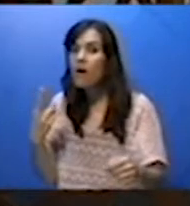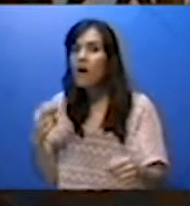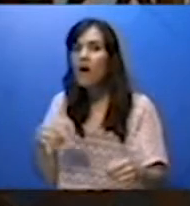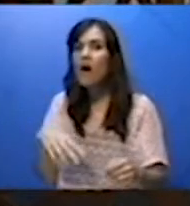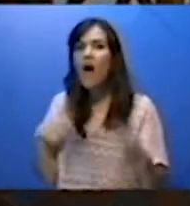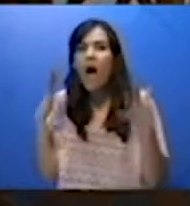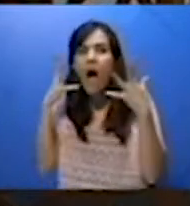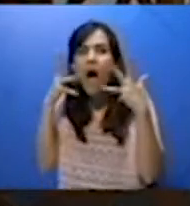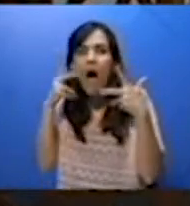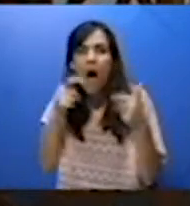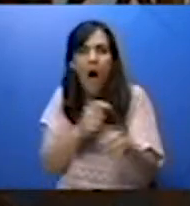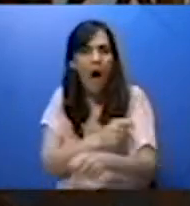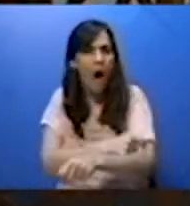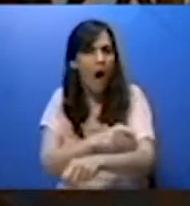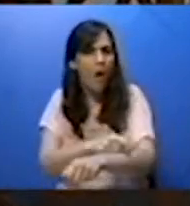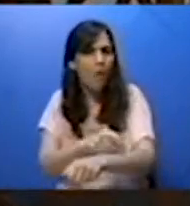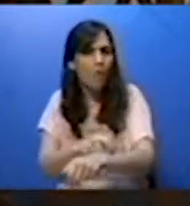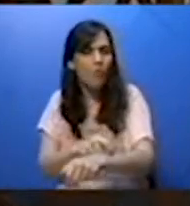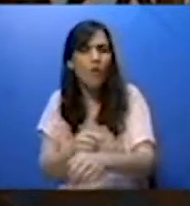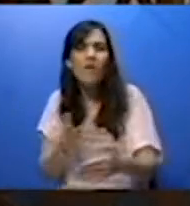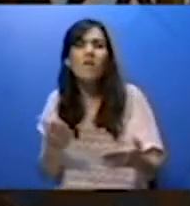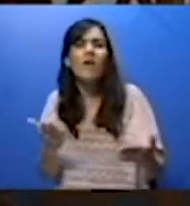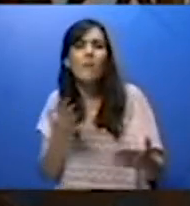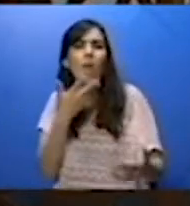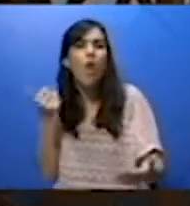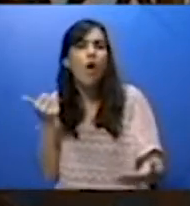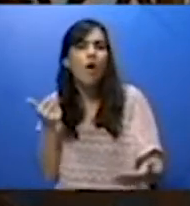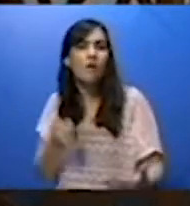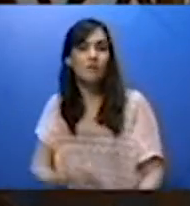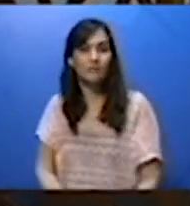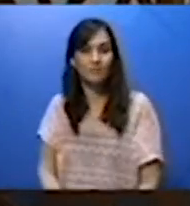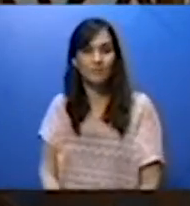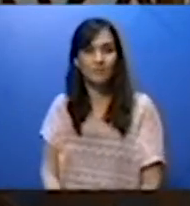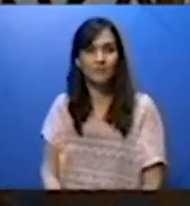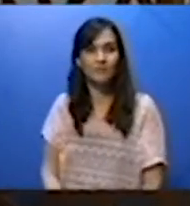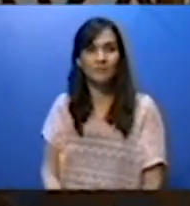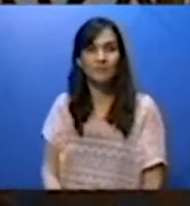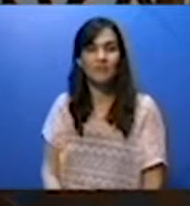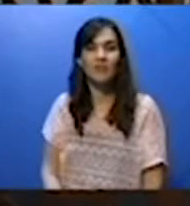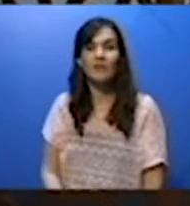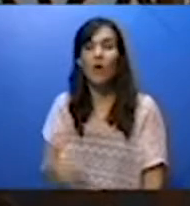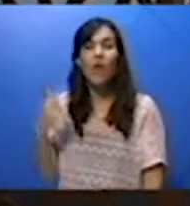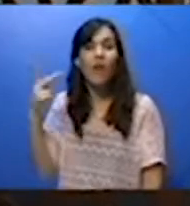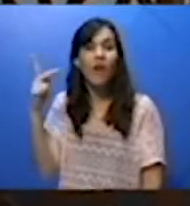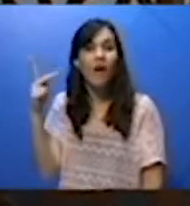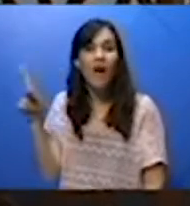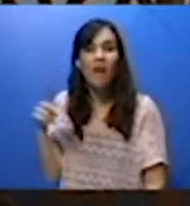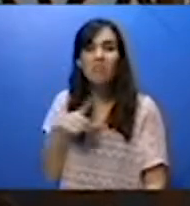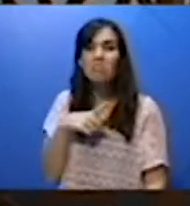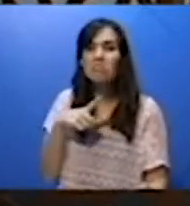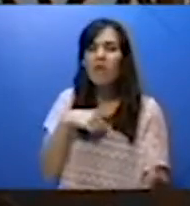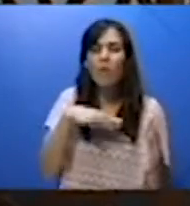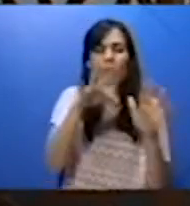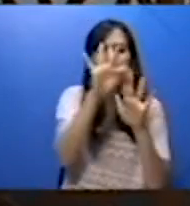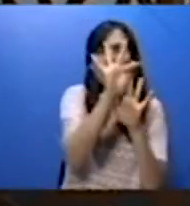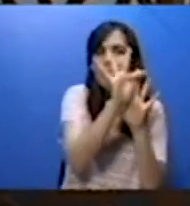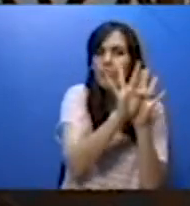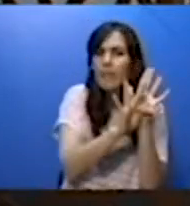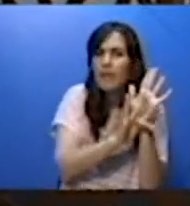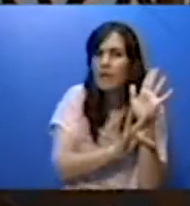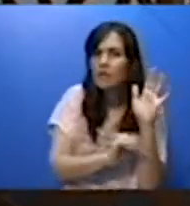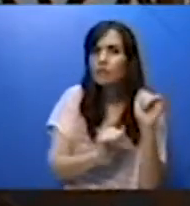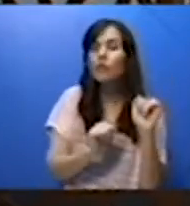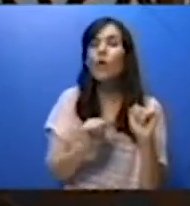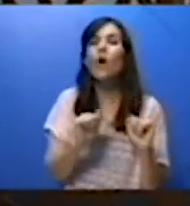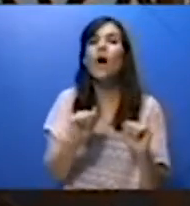bom então vamos no material impresso nós temos o texto a professora vai ler com vocês na